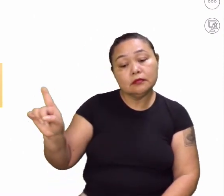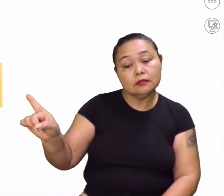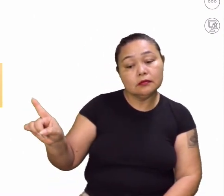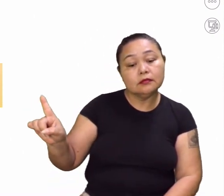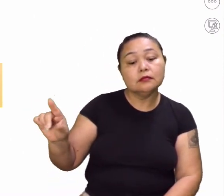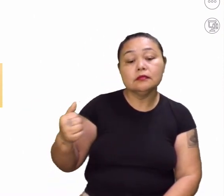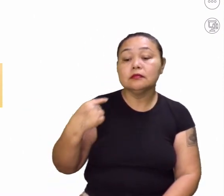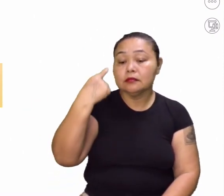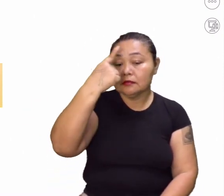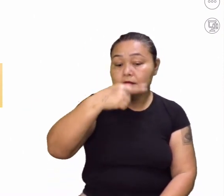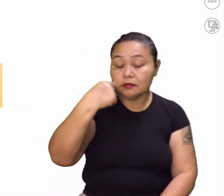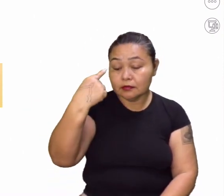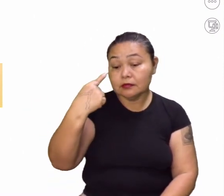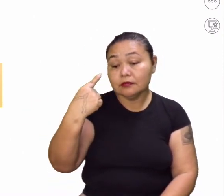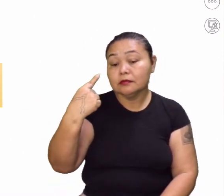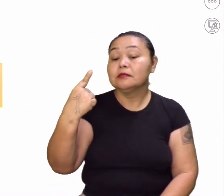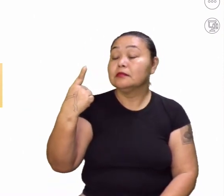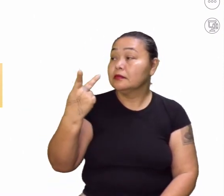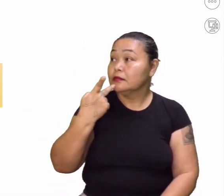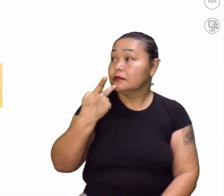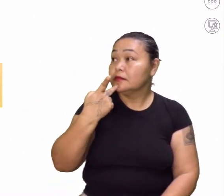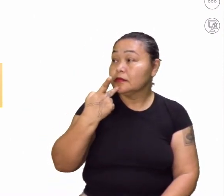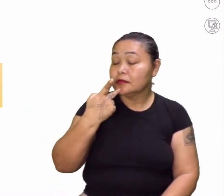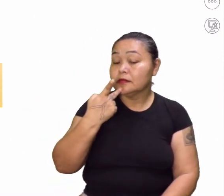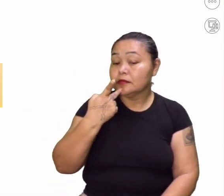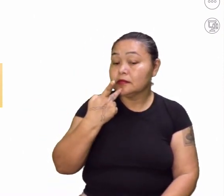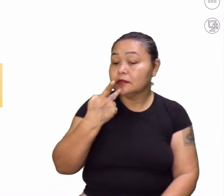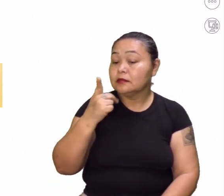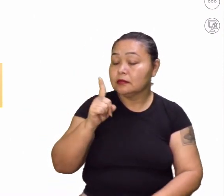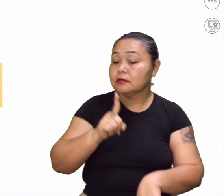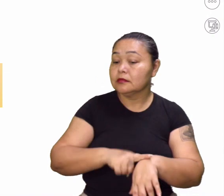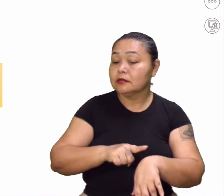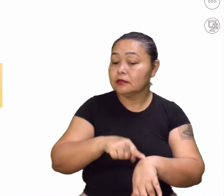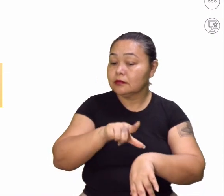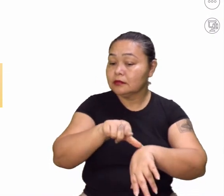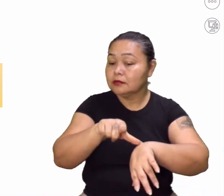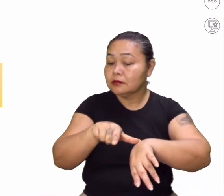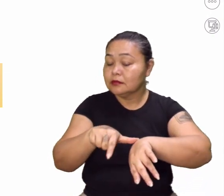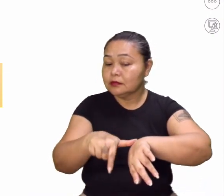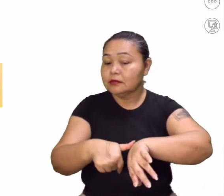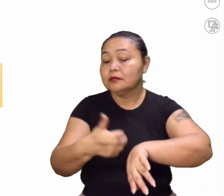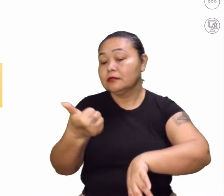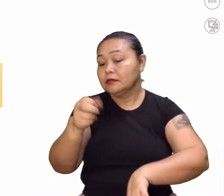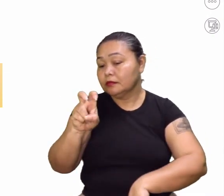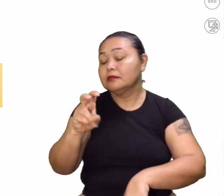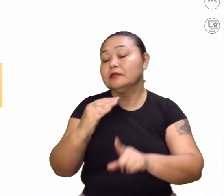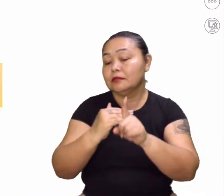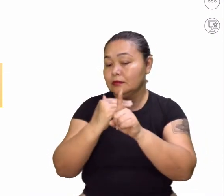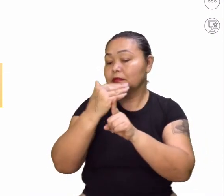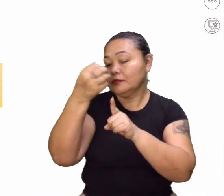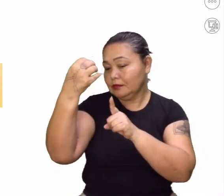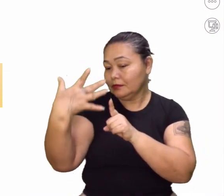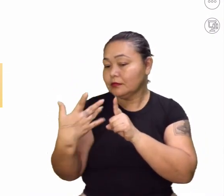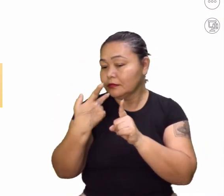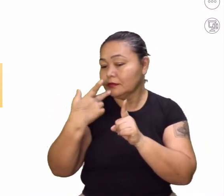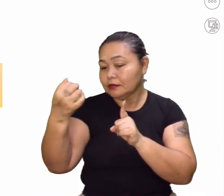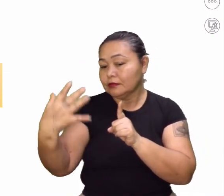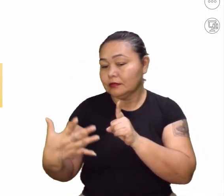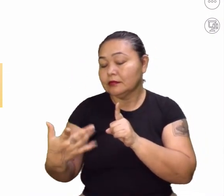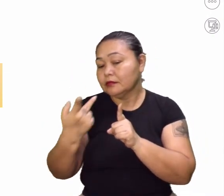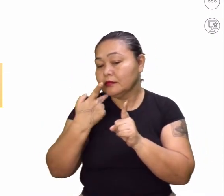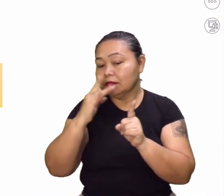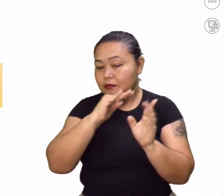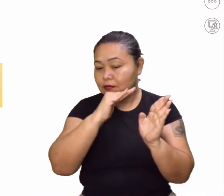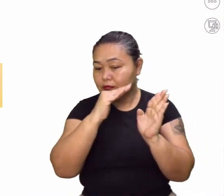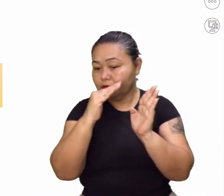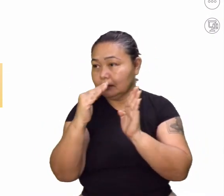Concluímos o quê? 1 hora, quando a gente fala de fuso horário, equivale a 15 graus. Aquilo que eu acabei de falar, né? É isso aí. E o professor